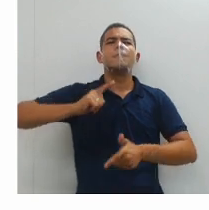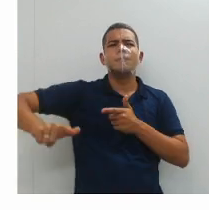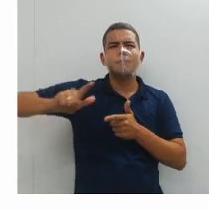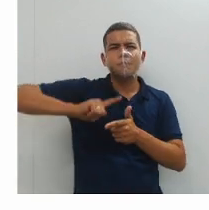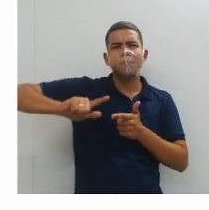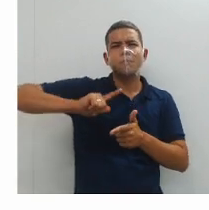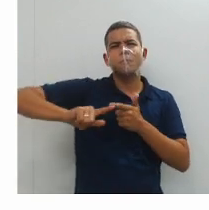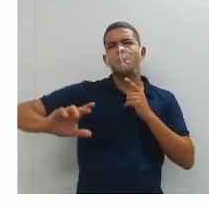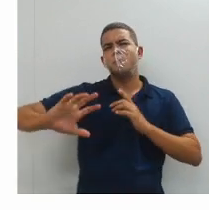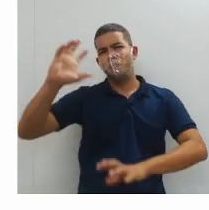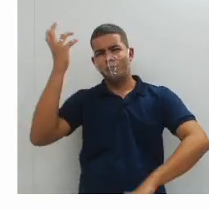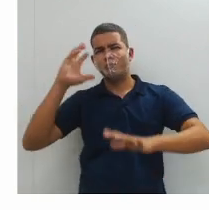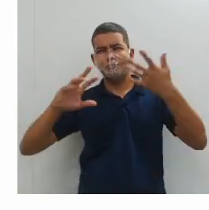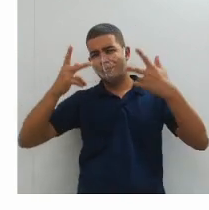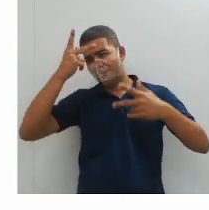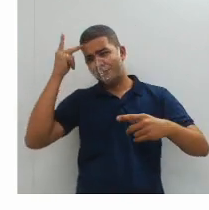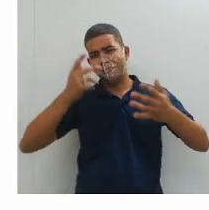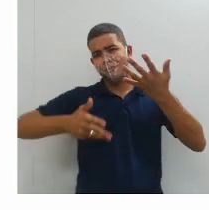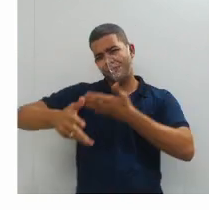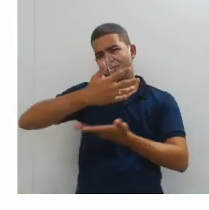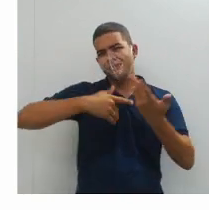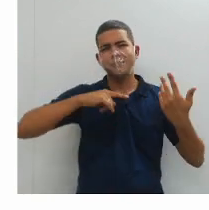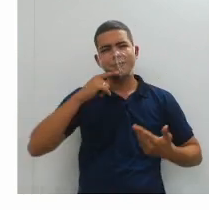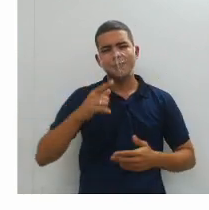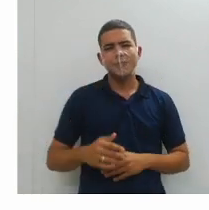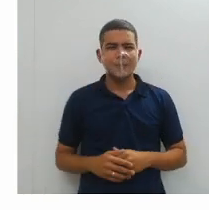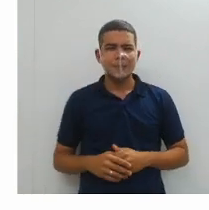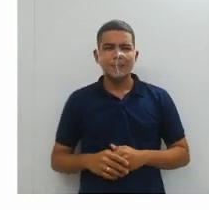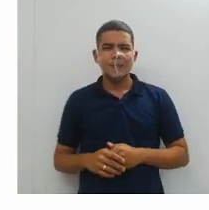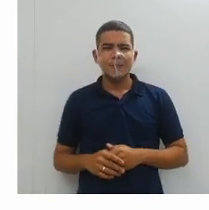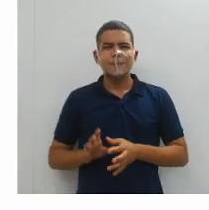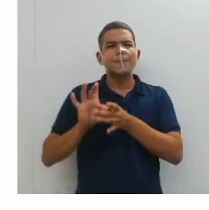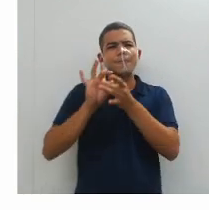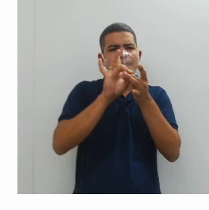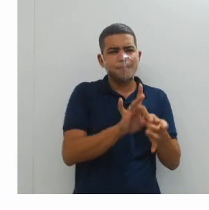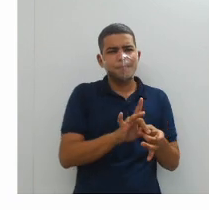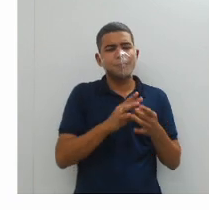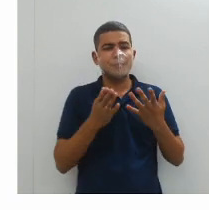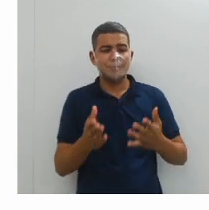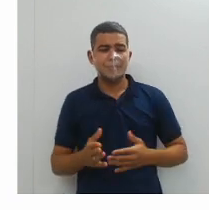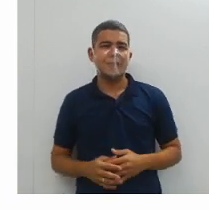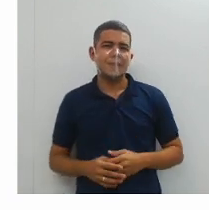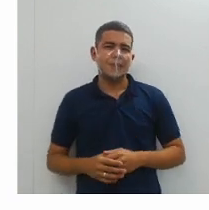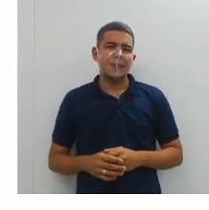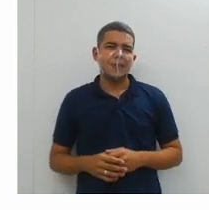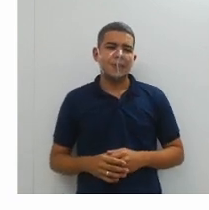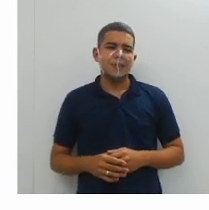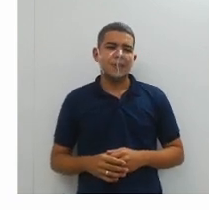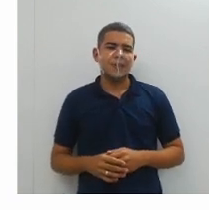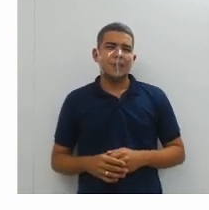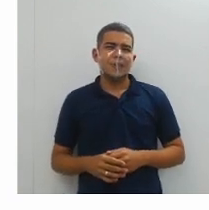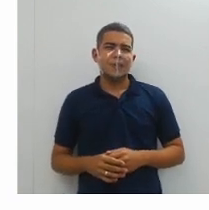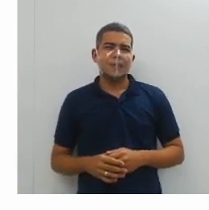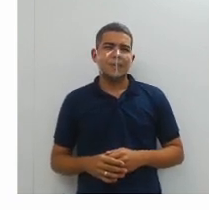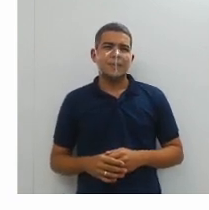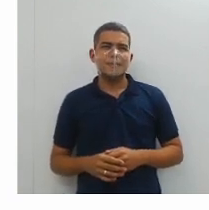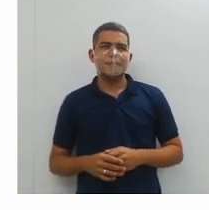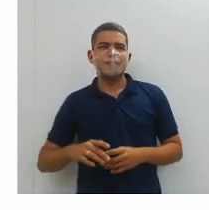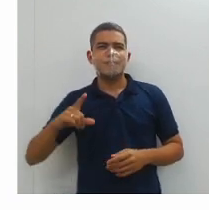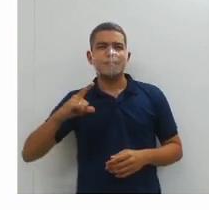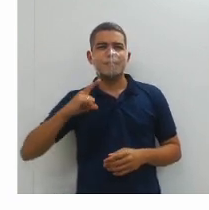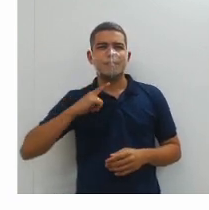problemas de relacionamento com as outras pessoas. Então, nesse contexto, é que o Estado se